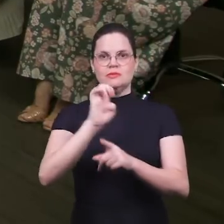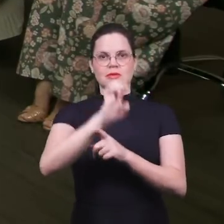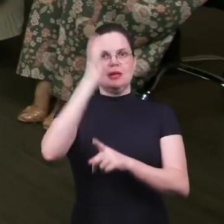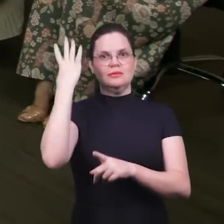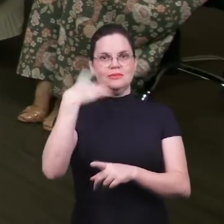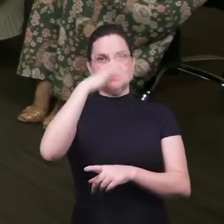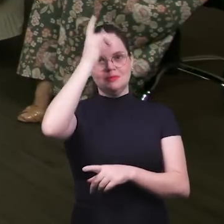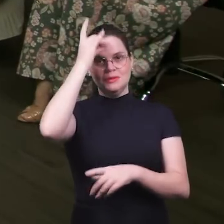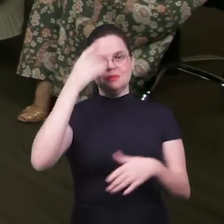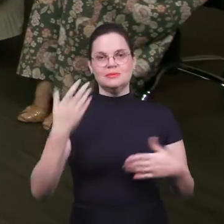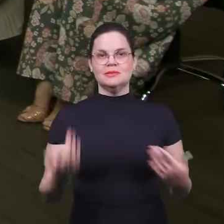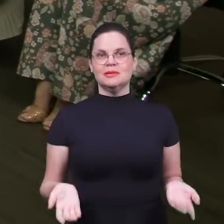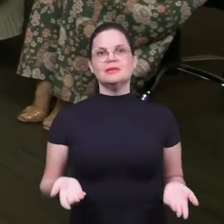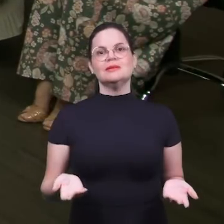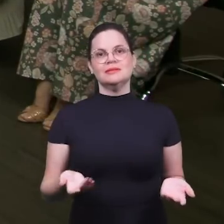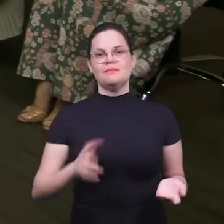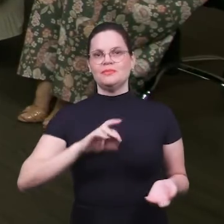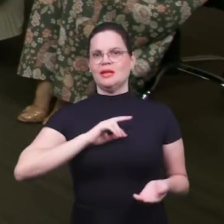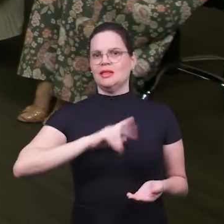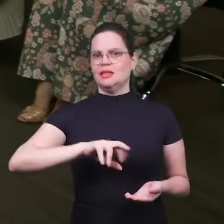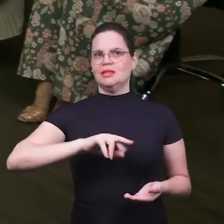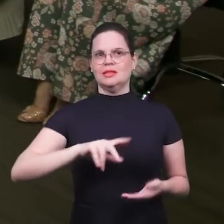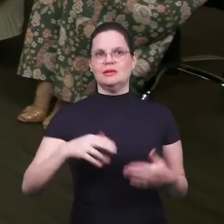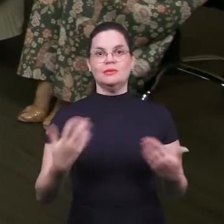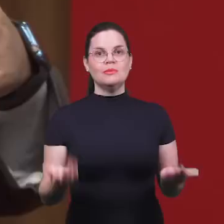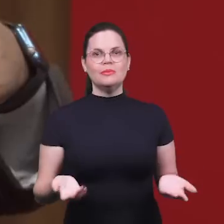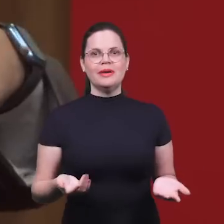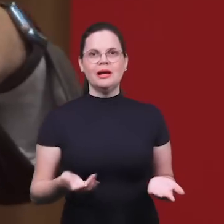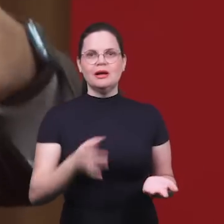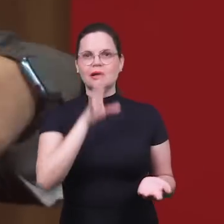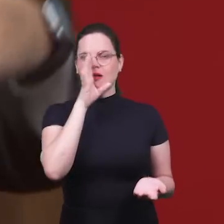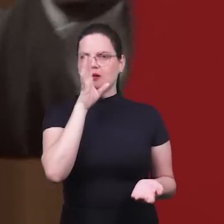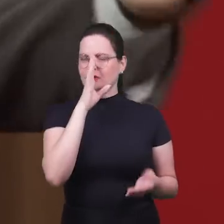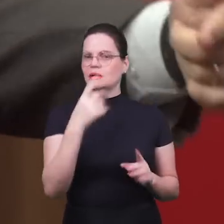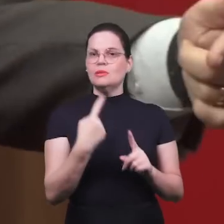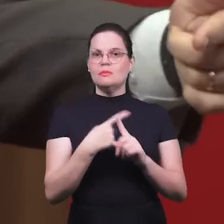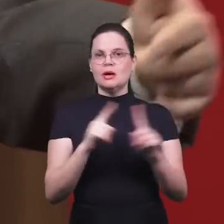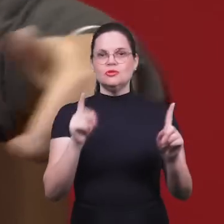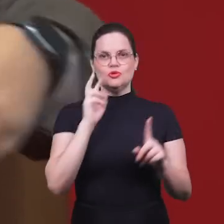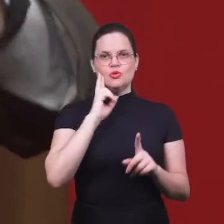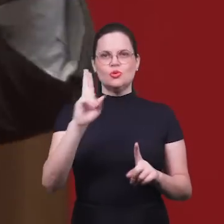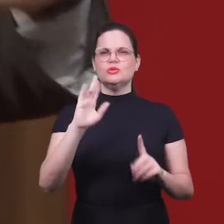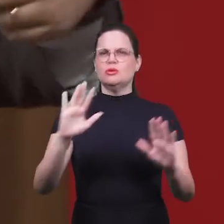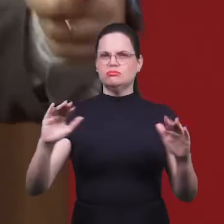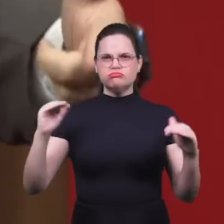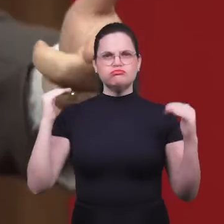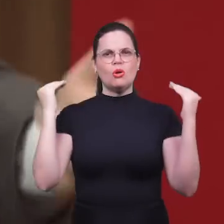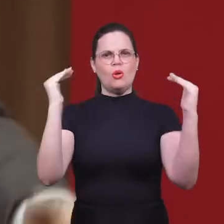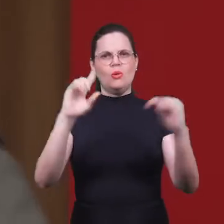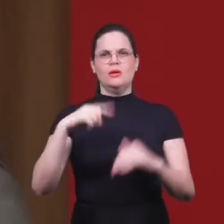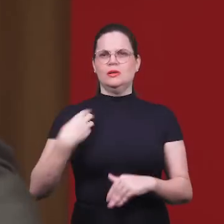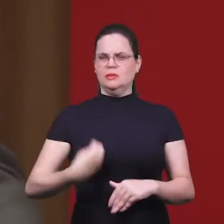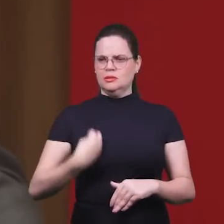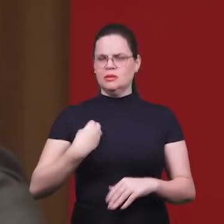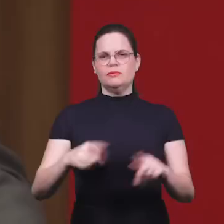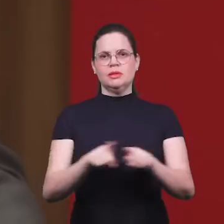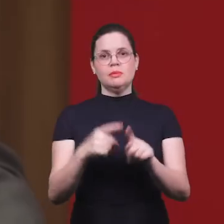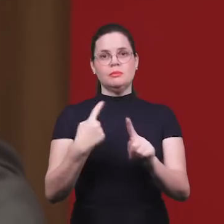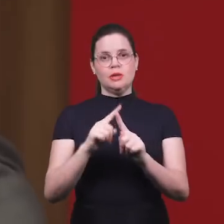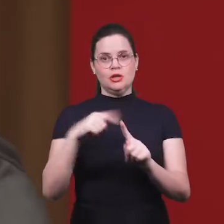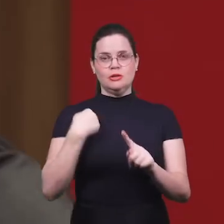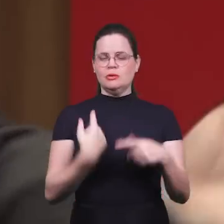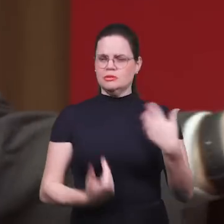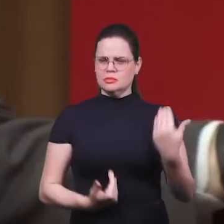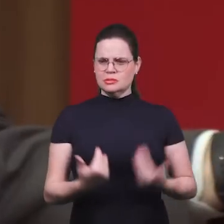você não é uma coisa ou outra, e principalmente o Senhor os honra e nos honra por dedicar, por